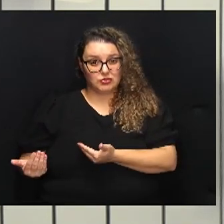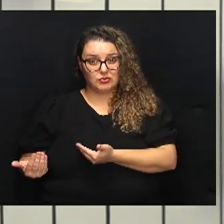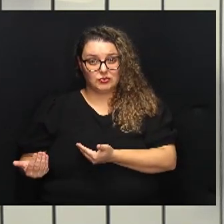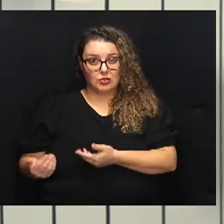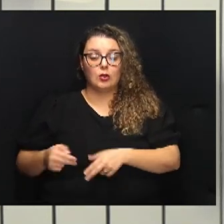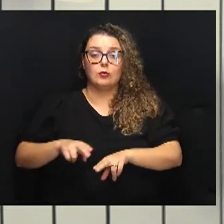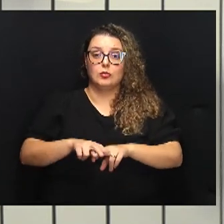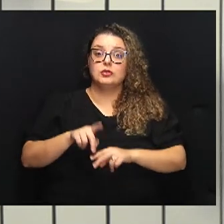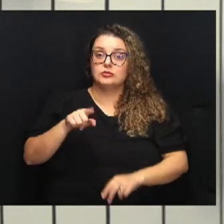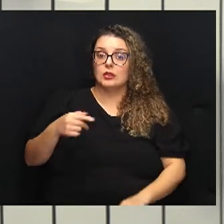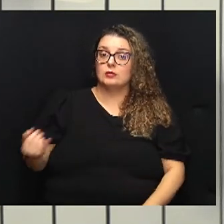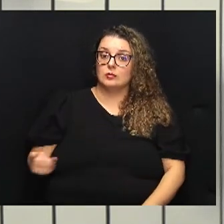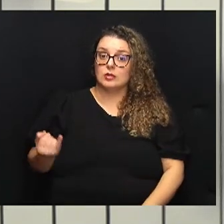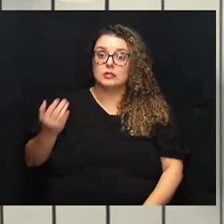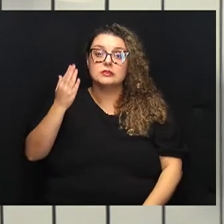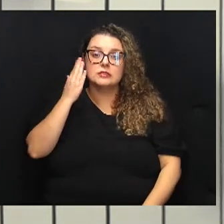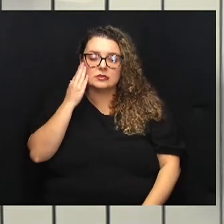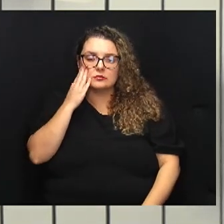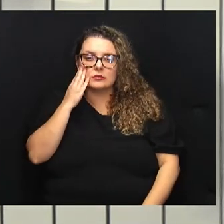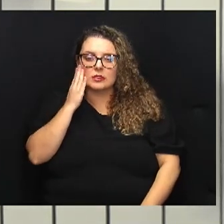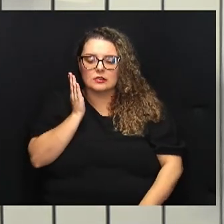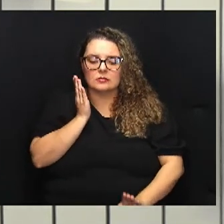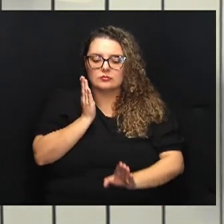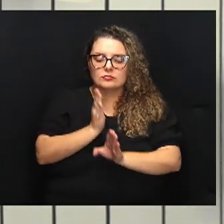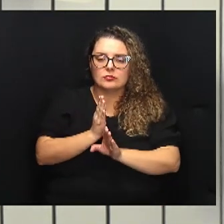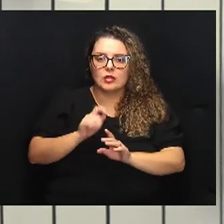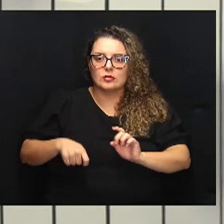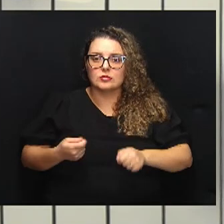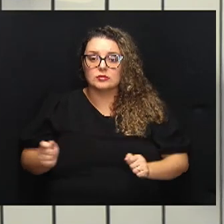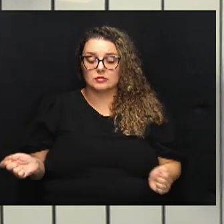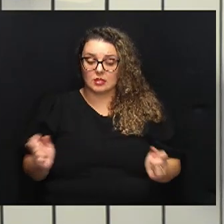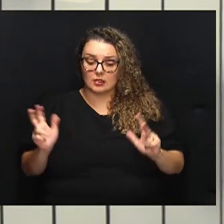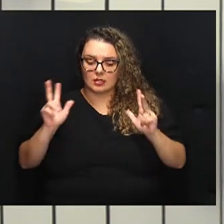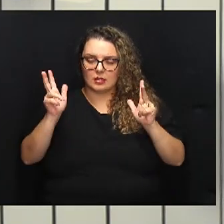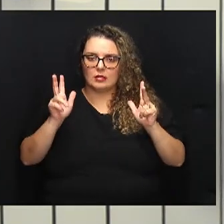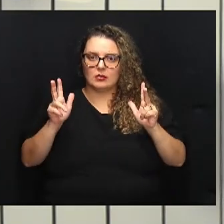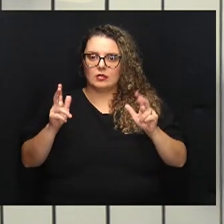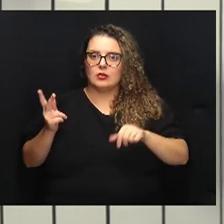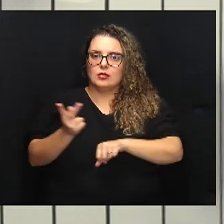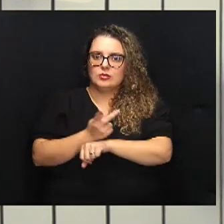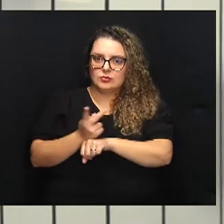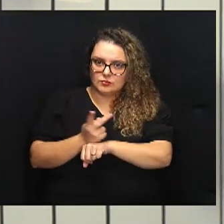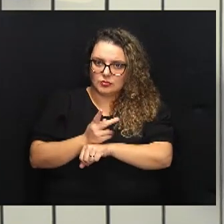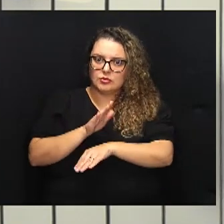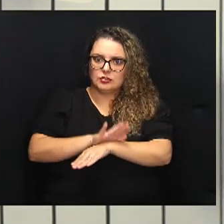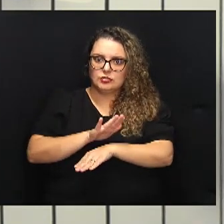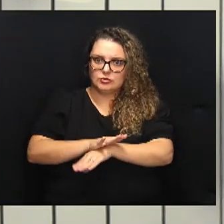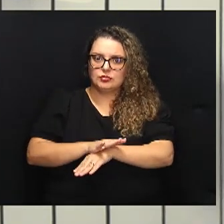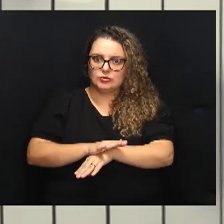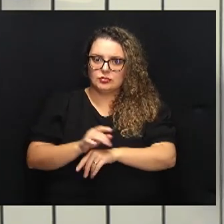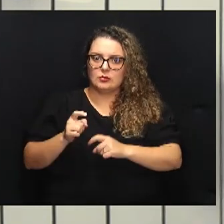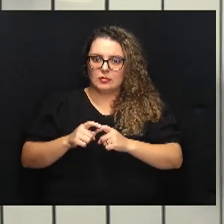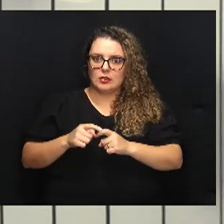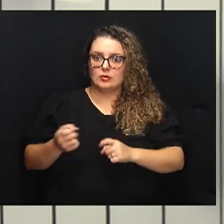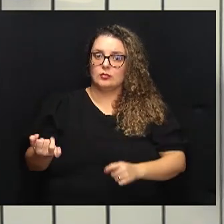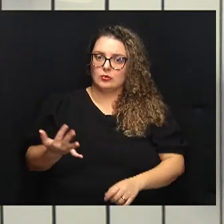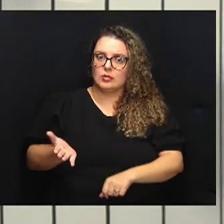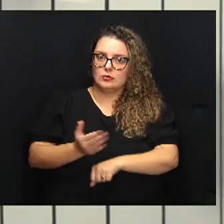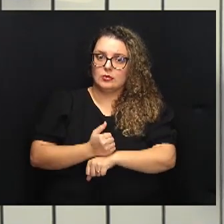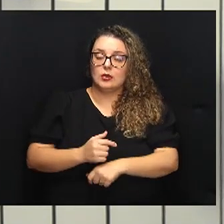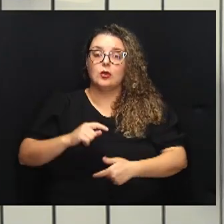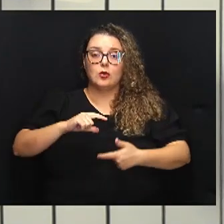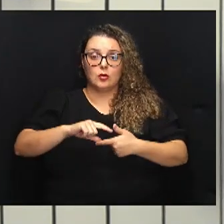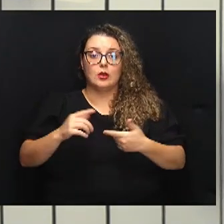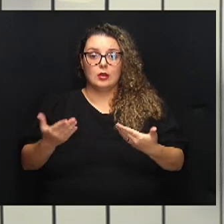isso é fundamental saber identificar os sinais de alerta e procurar ajuda médica o quanto antes. O quadro de